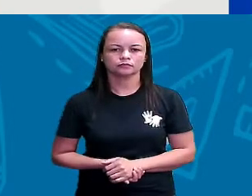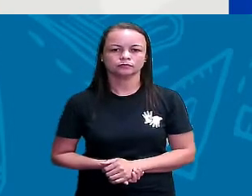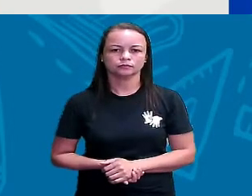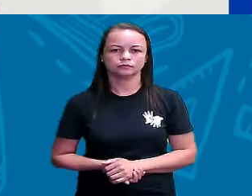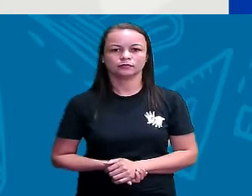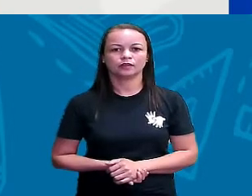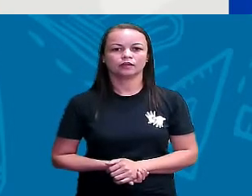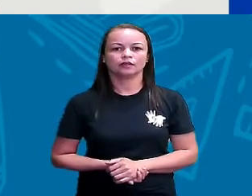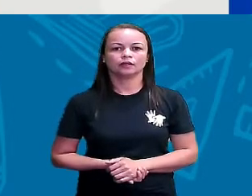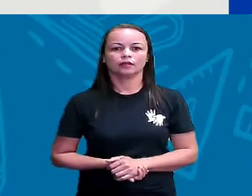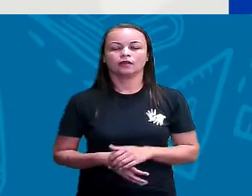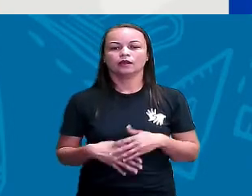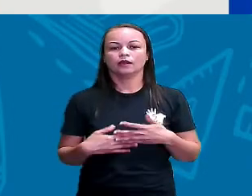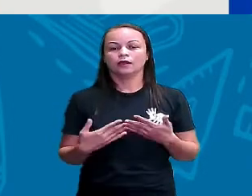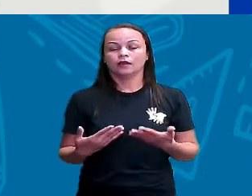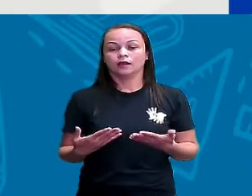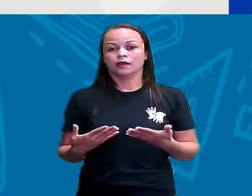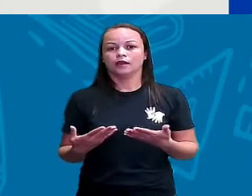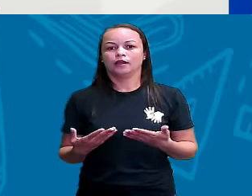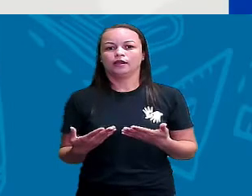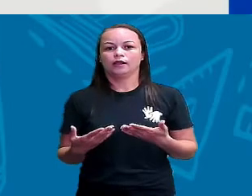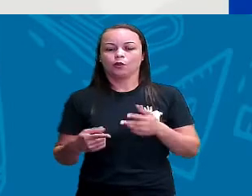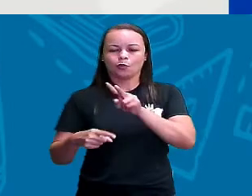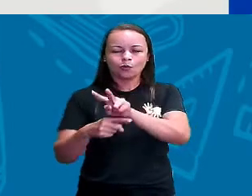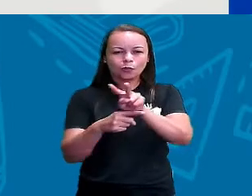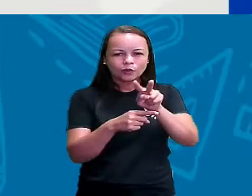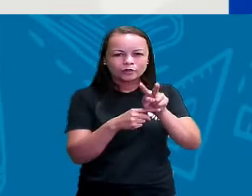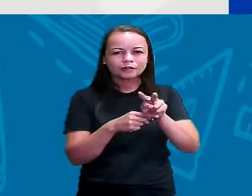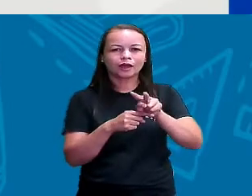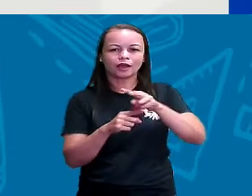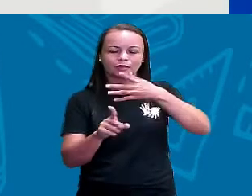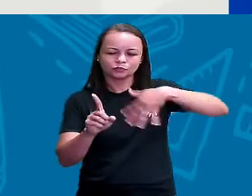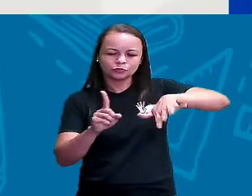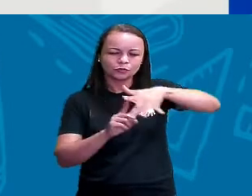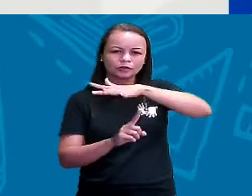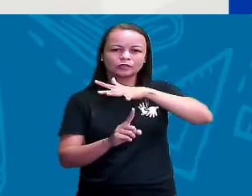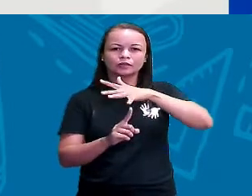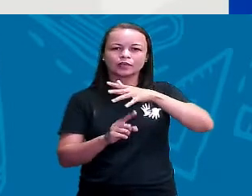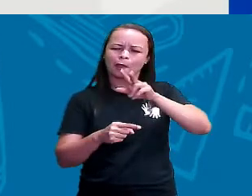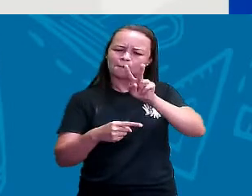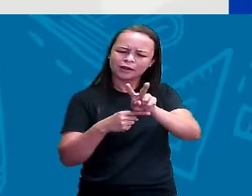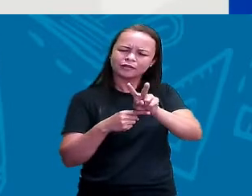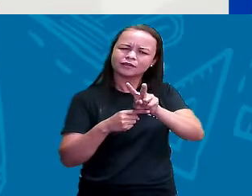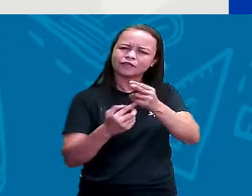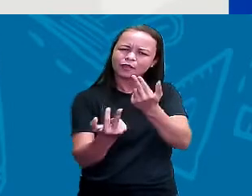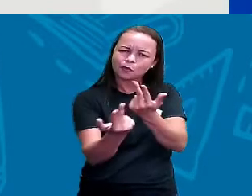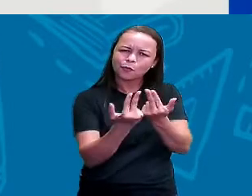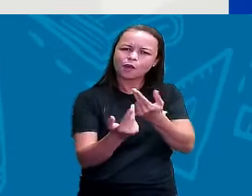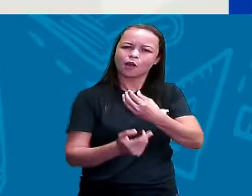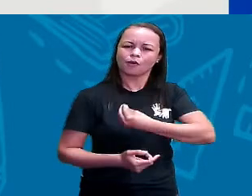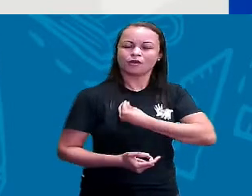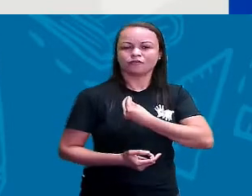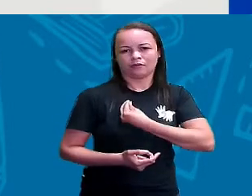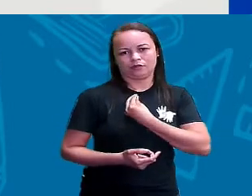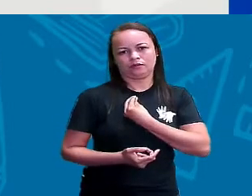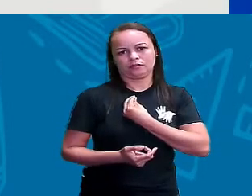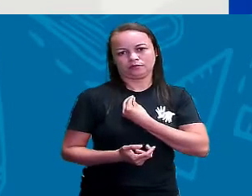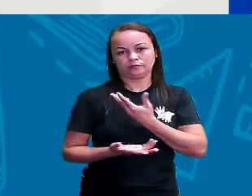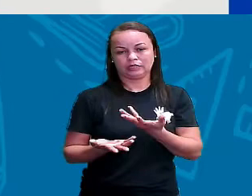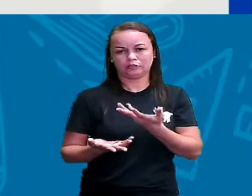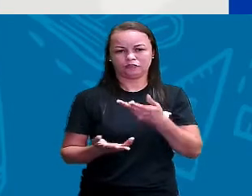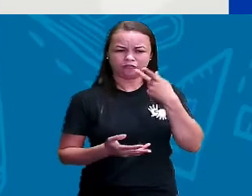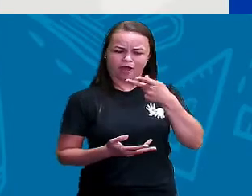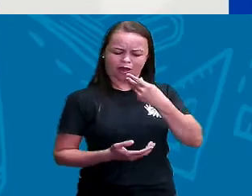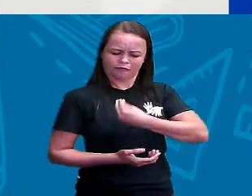Portanto, preservar o meio ambiente é preservar a vida. E quando a gente fala em vida, a gente não está